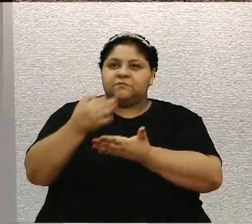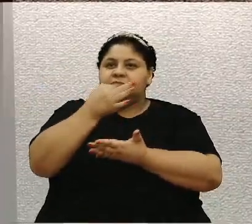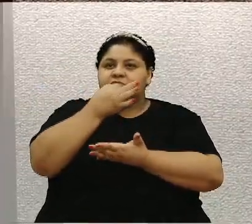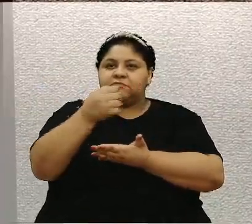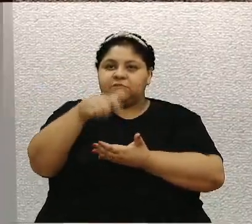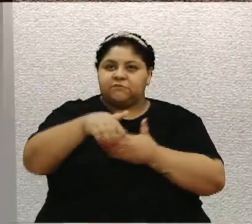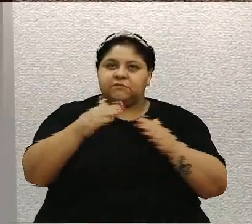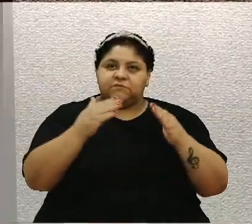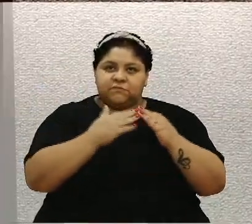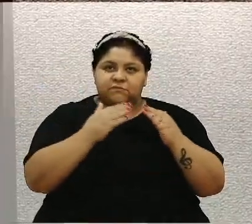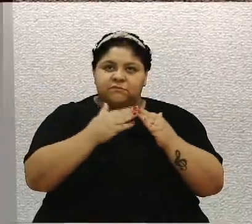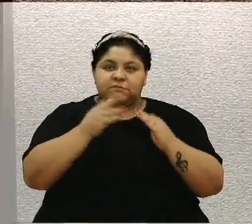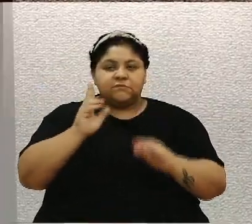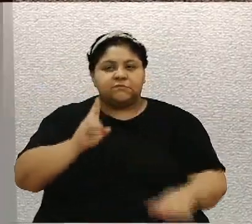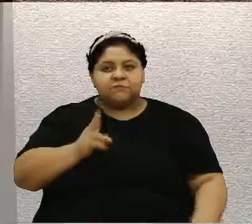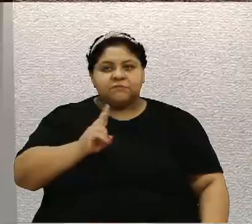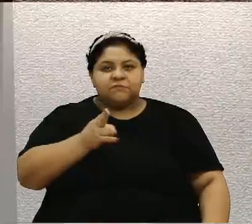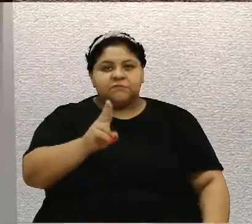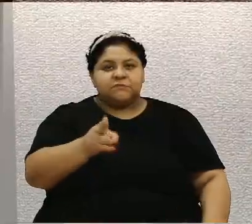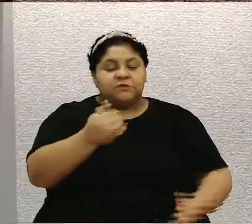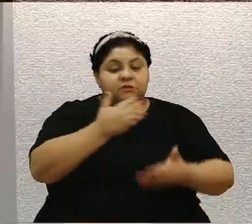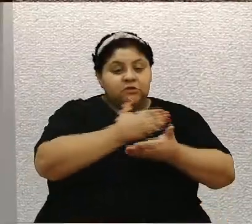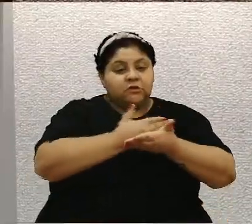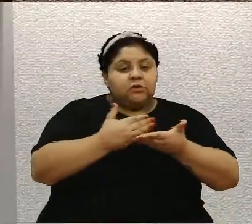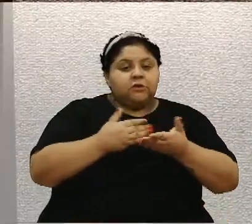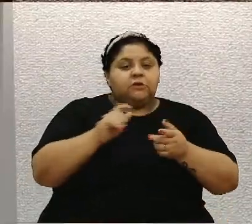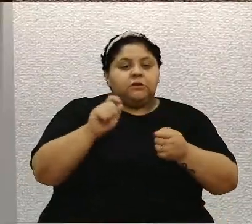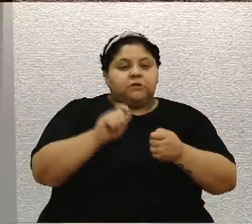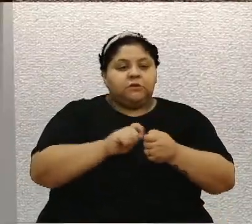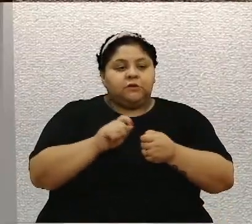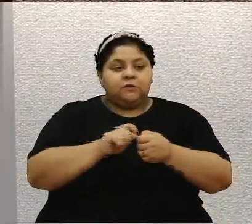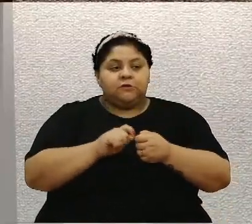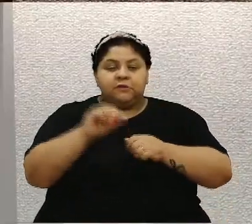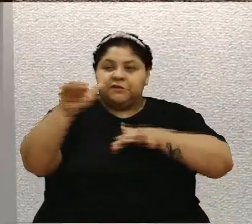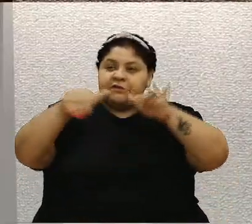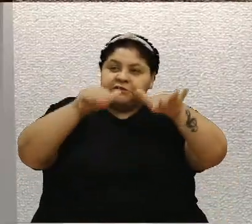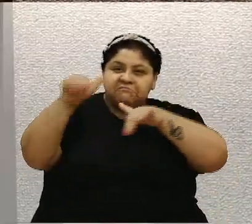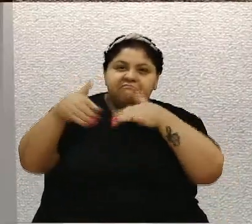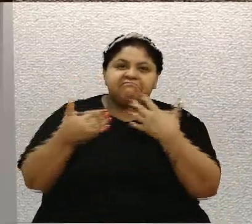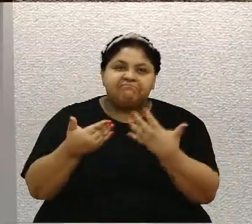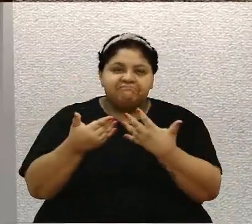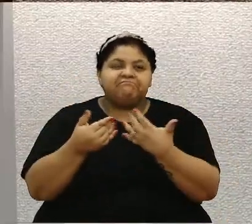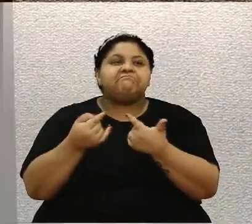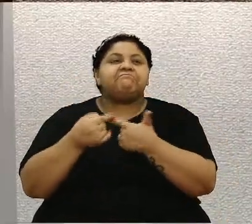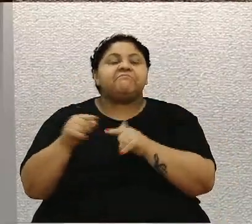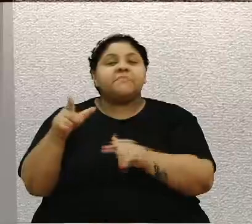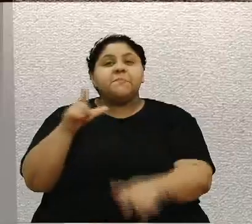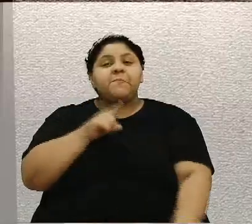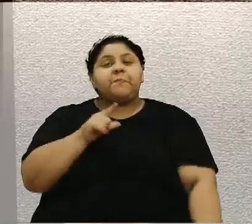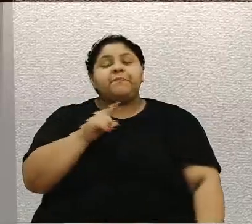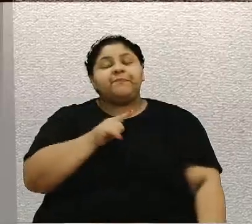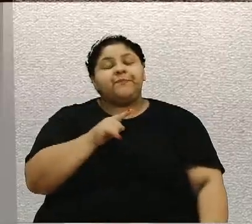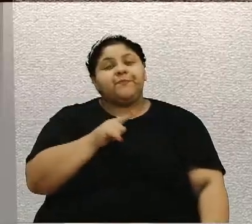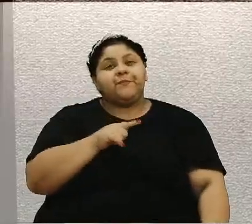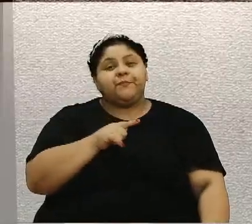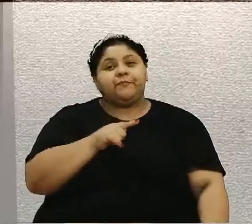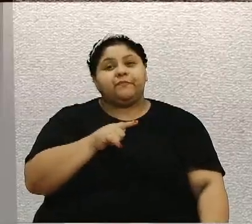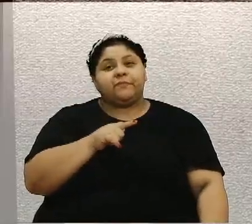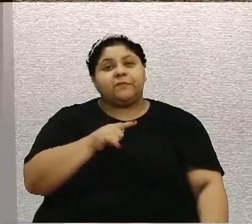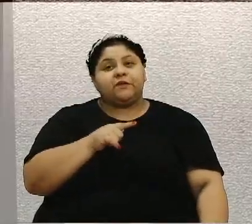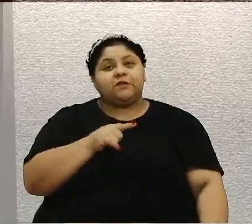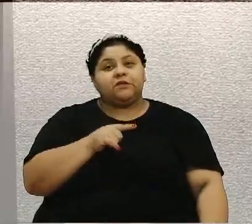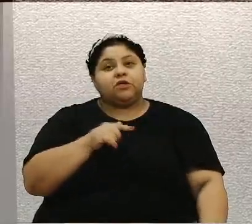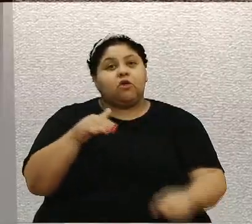nessa casa. O senhor sempre na ponta aí puxando o trem, como a gente diz. Mas nós temos que